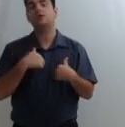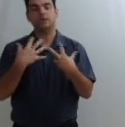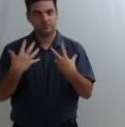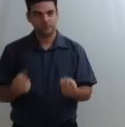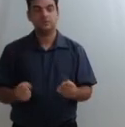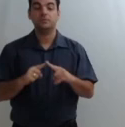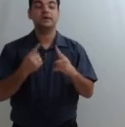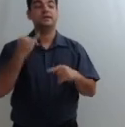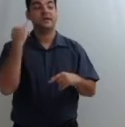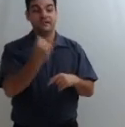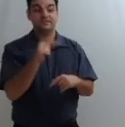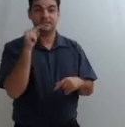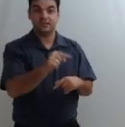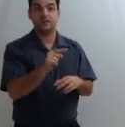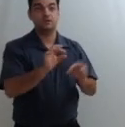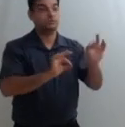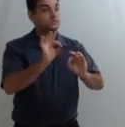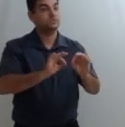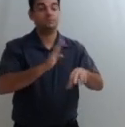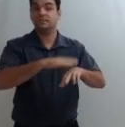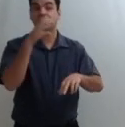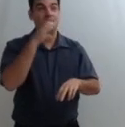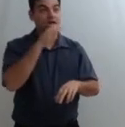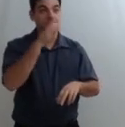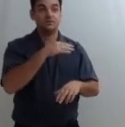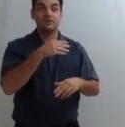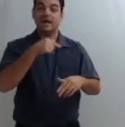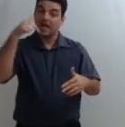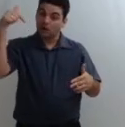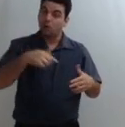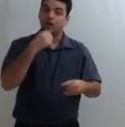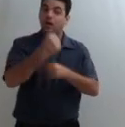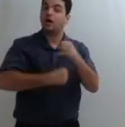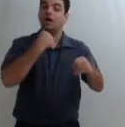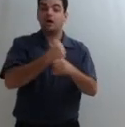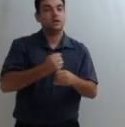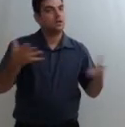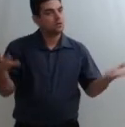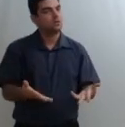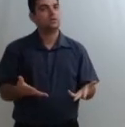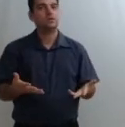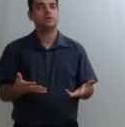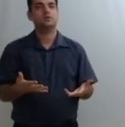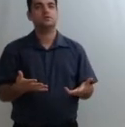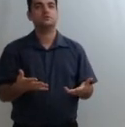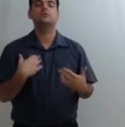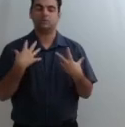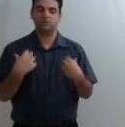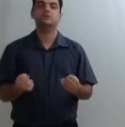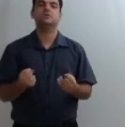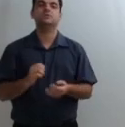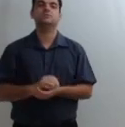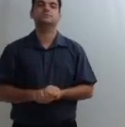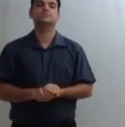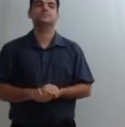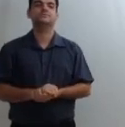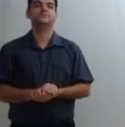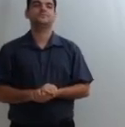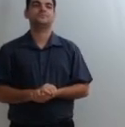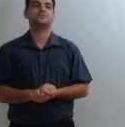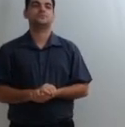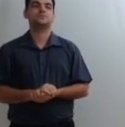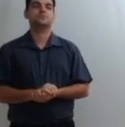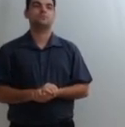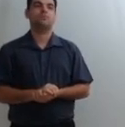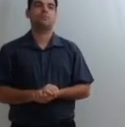para que o júri, se possível, seja realizado ainda em 2020 ou o mais rápido possível. É como eu voto, senhor presidente.